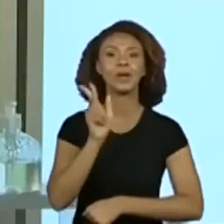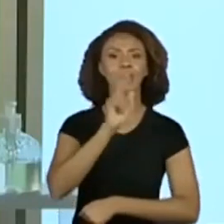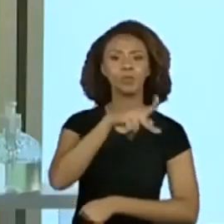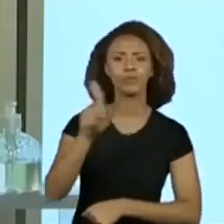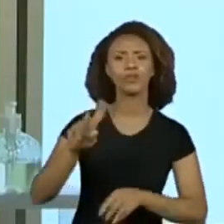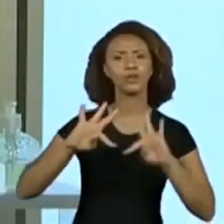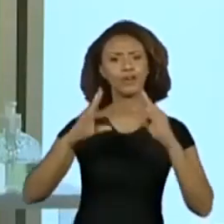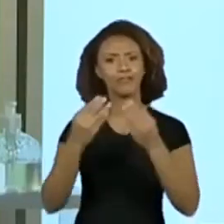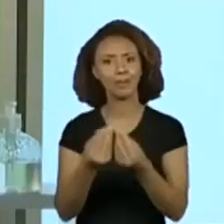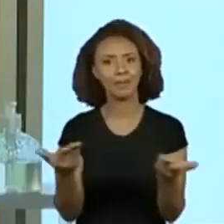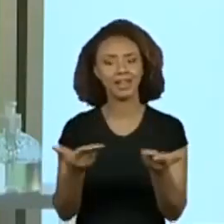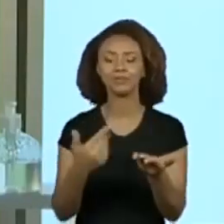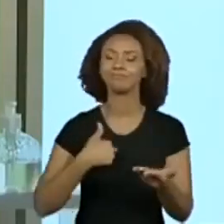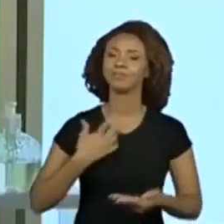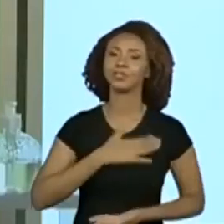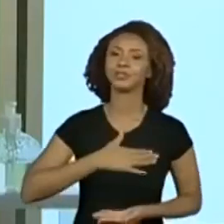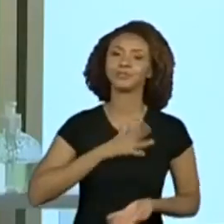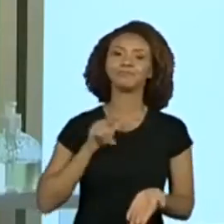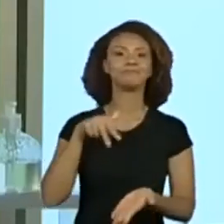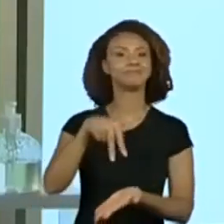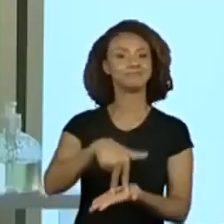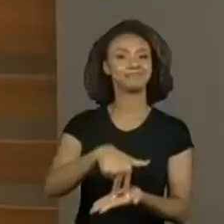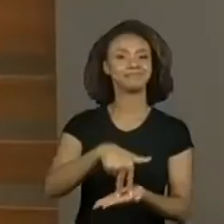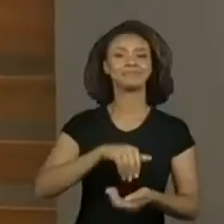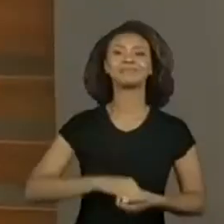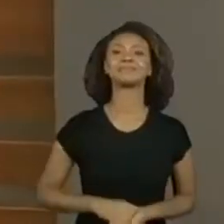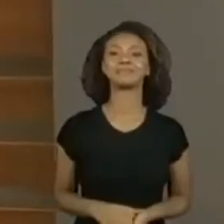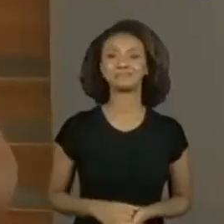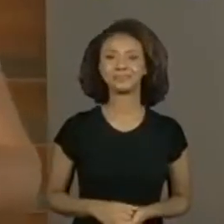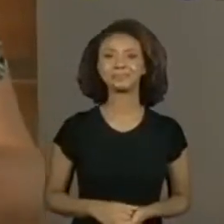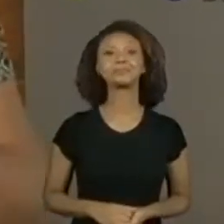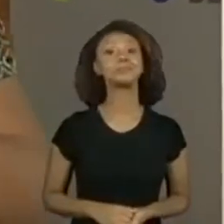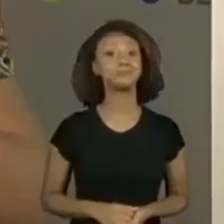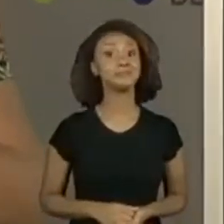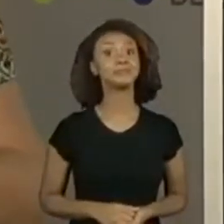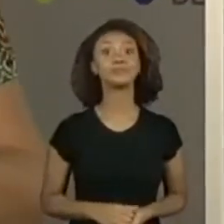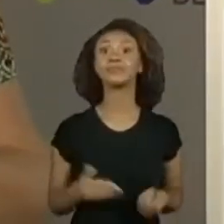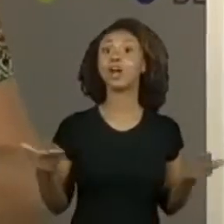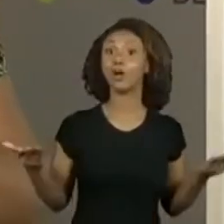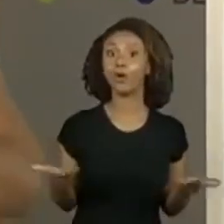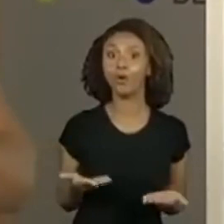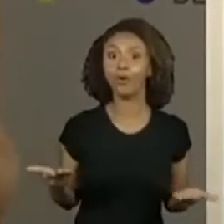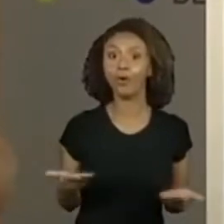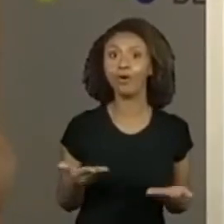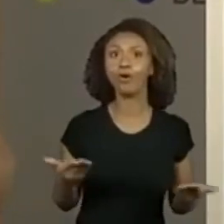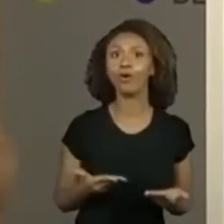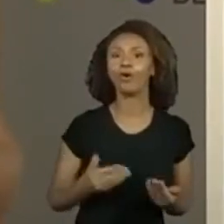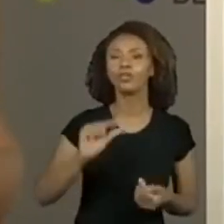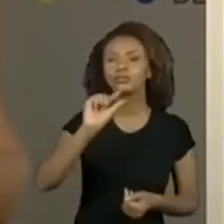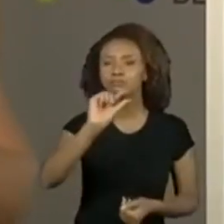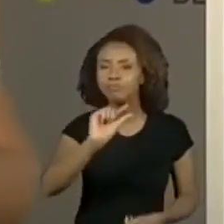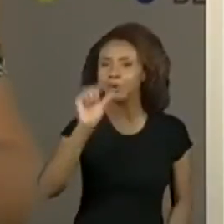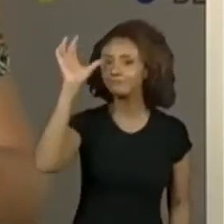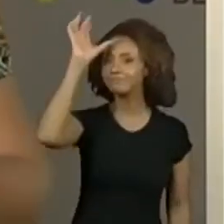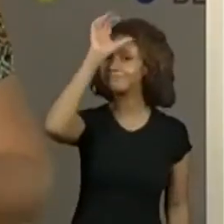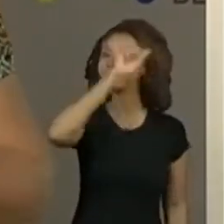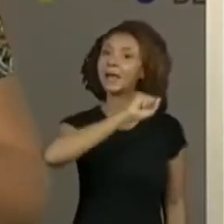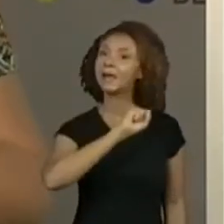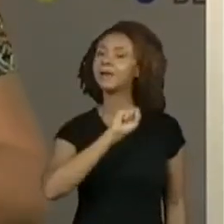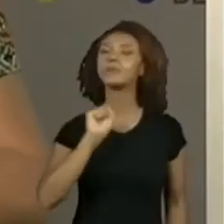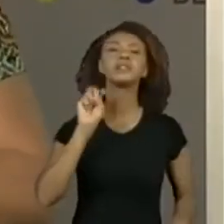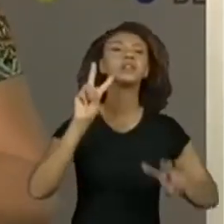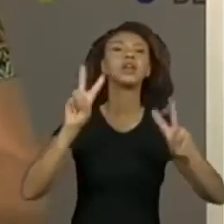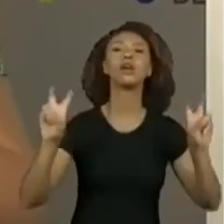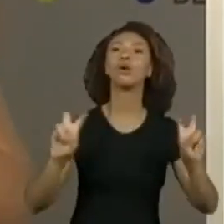queh essa aula é um prazer estar aqui vocês isso eje nós vamos aí aprend um pouquinho mais não é